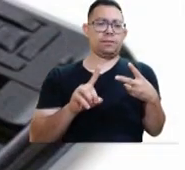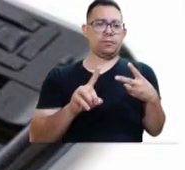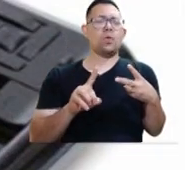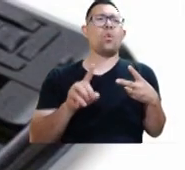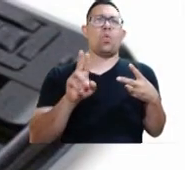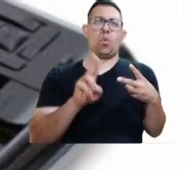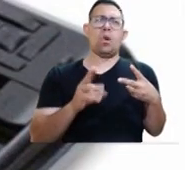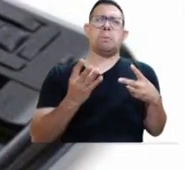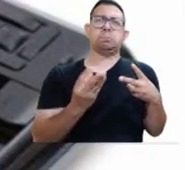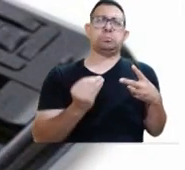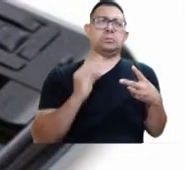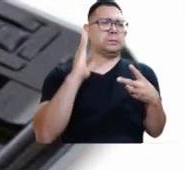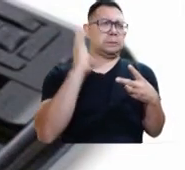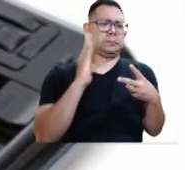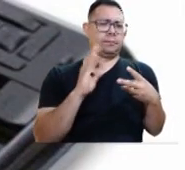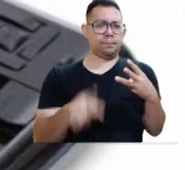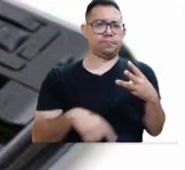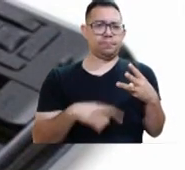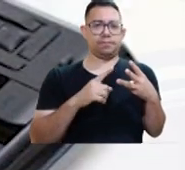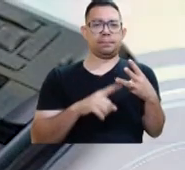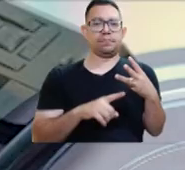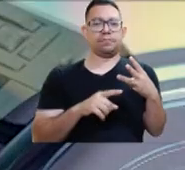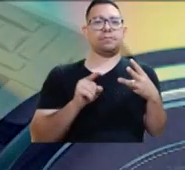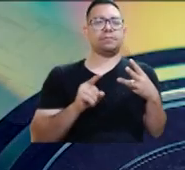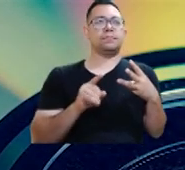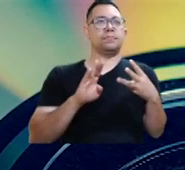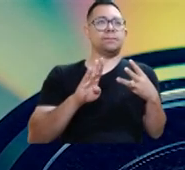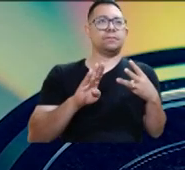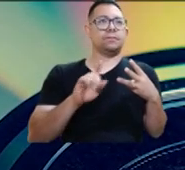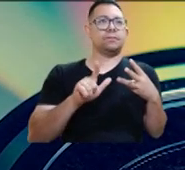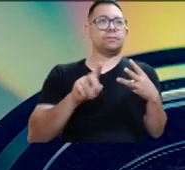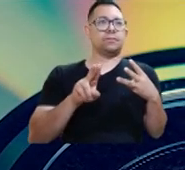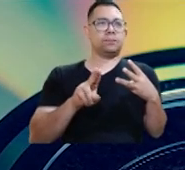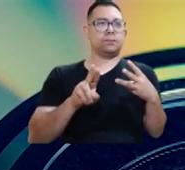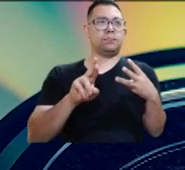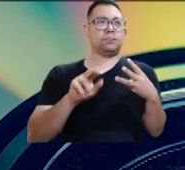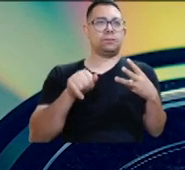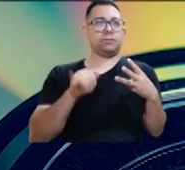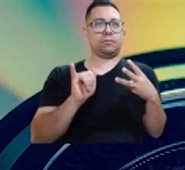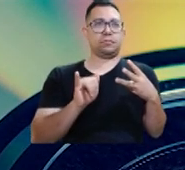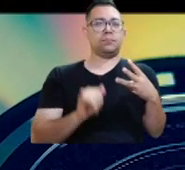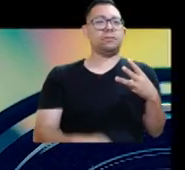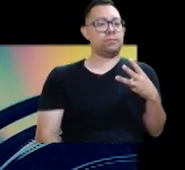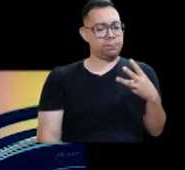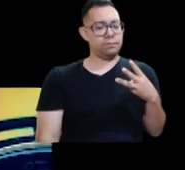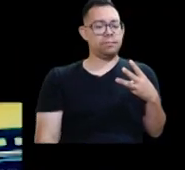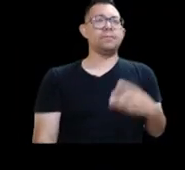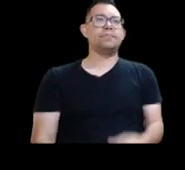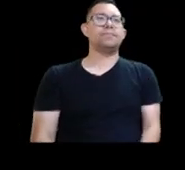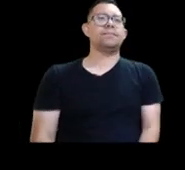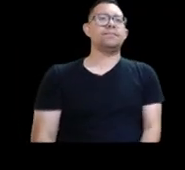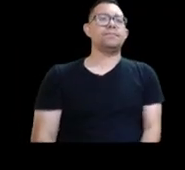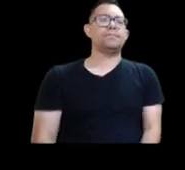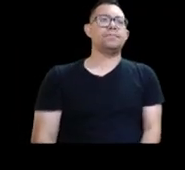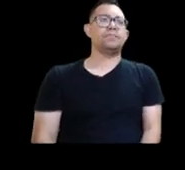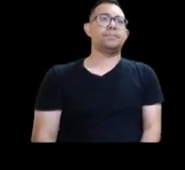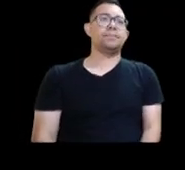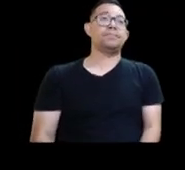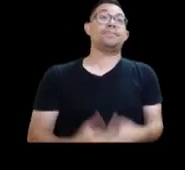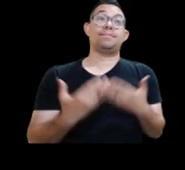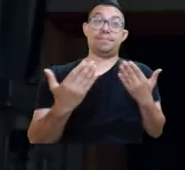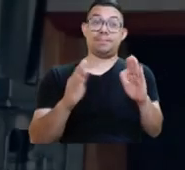DVD, muito utilizados no Brasil, e os Blu-ray, que nunca se tornaram muito populares em